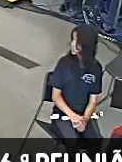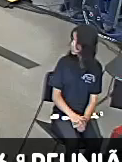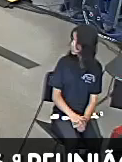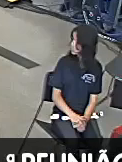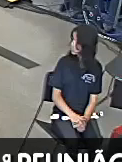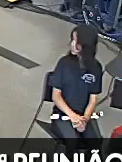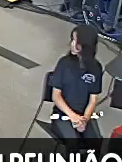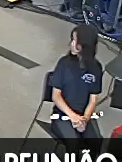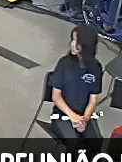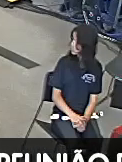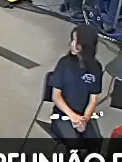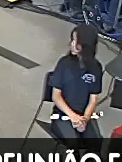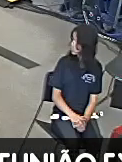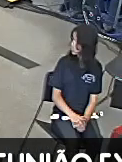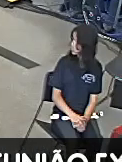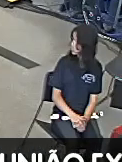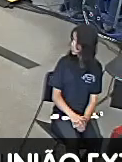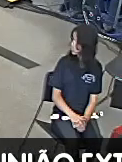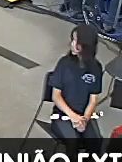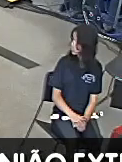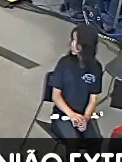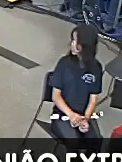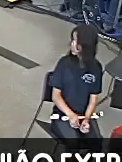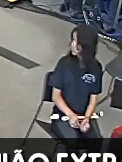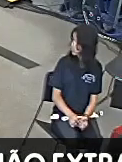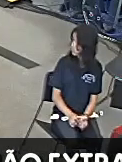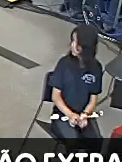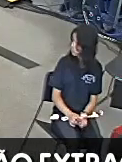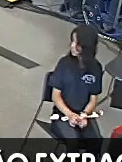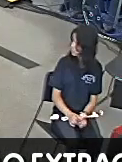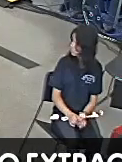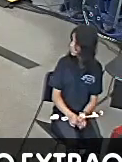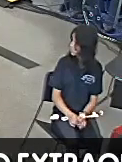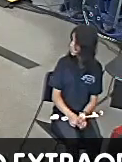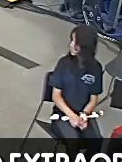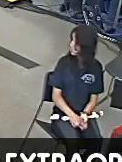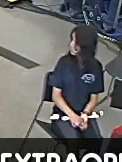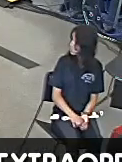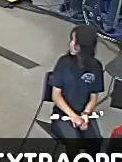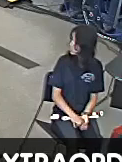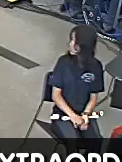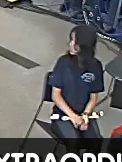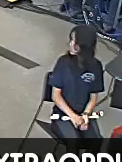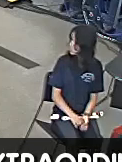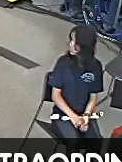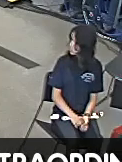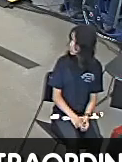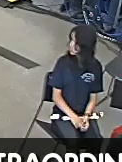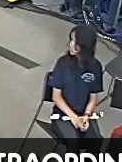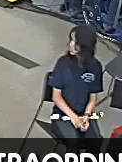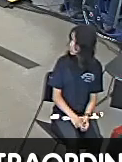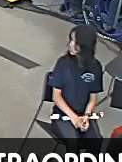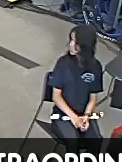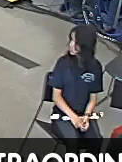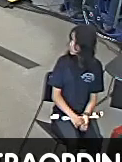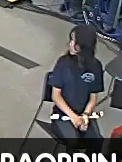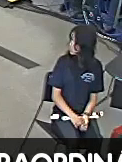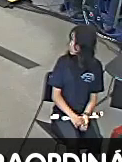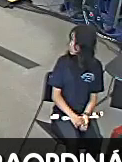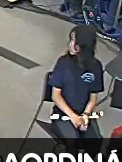mundo marcado pela volta às fronteiras, em que,